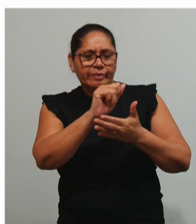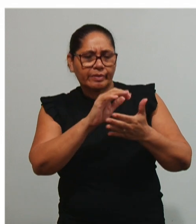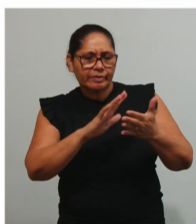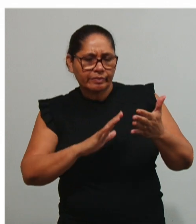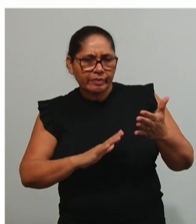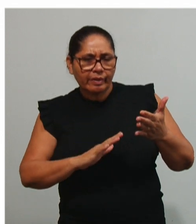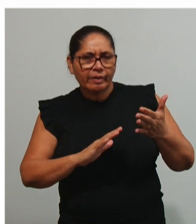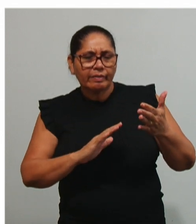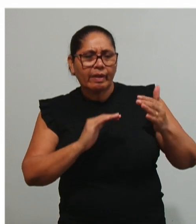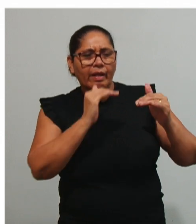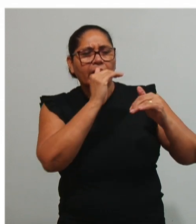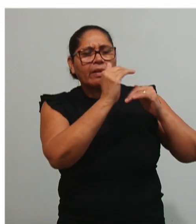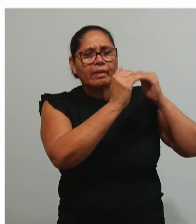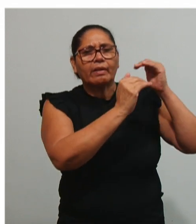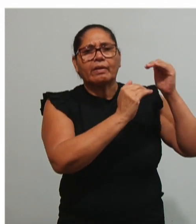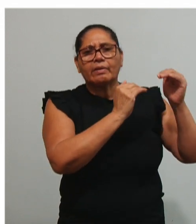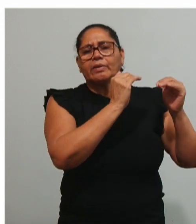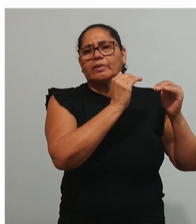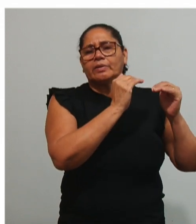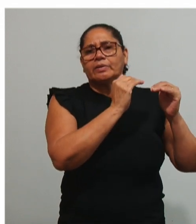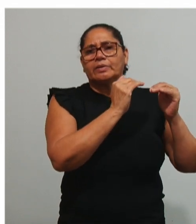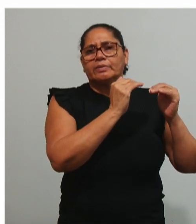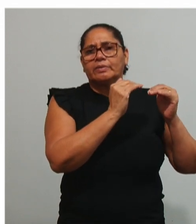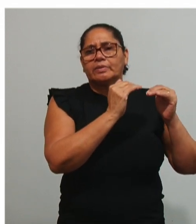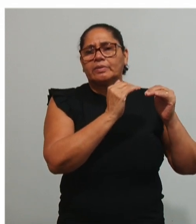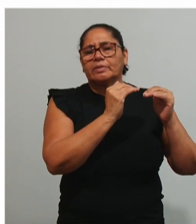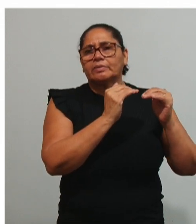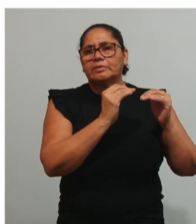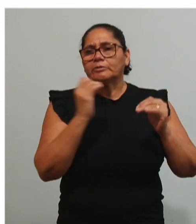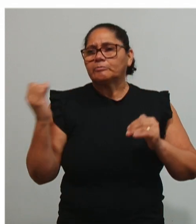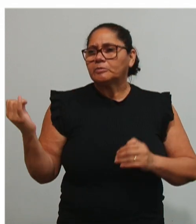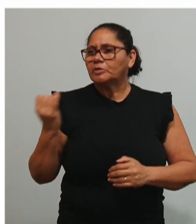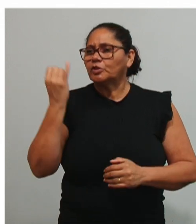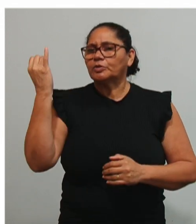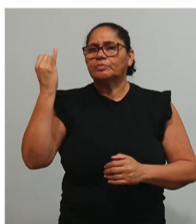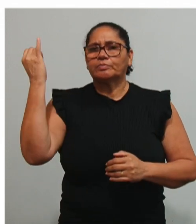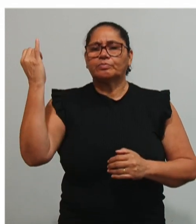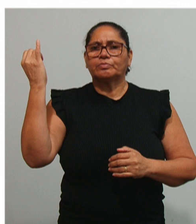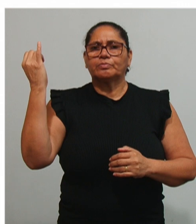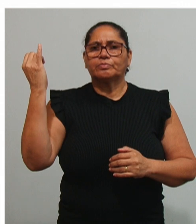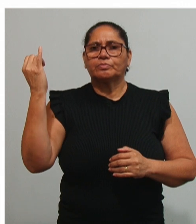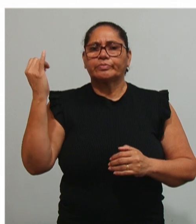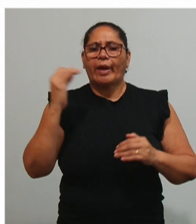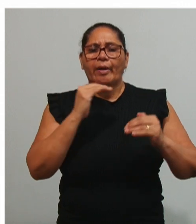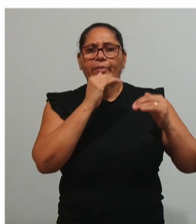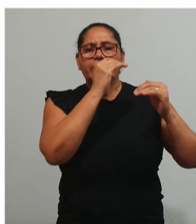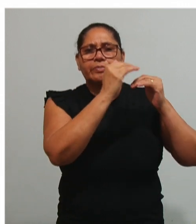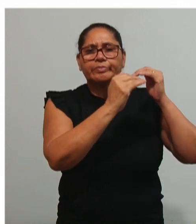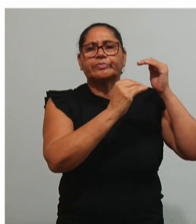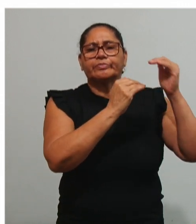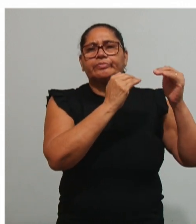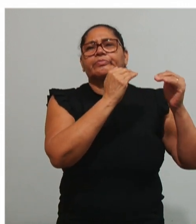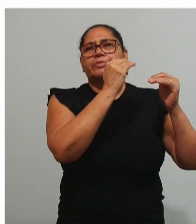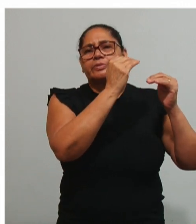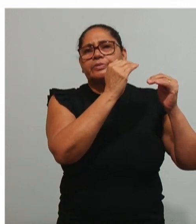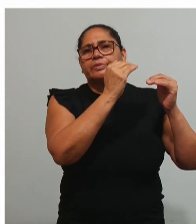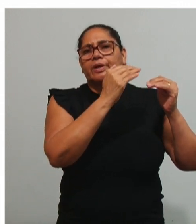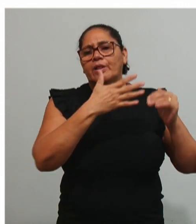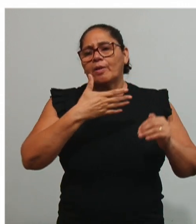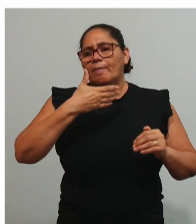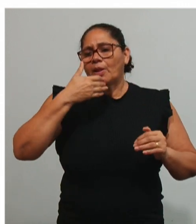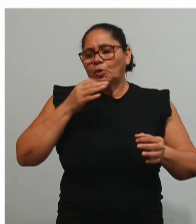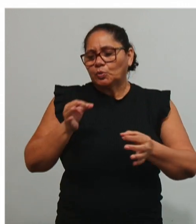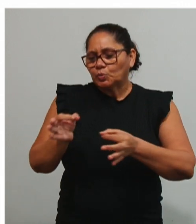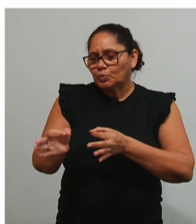os procedimentos que são essenciais para aquele processo, para aquele procedimento, para aquele